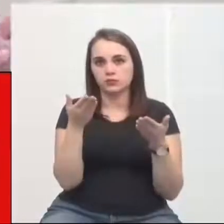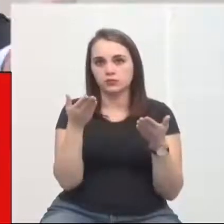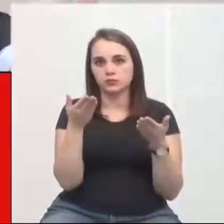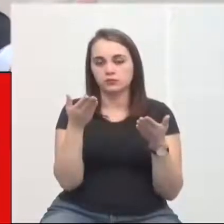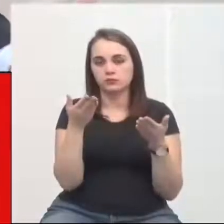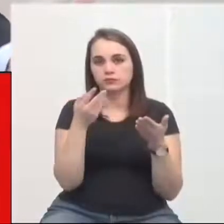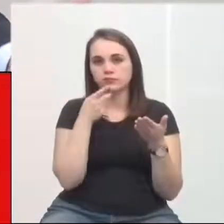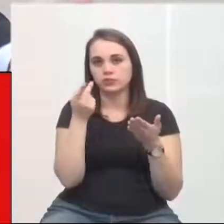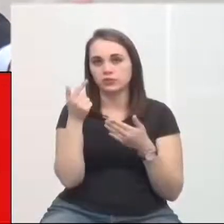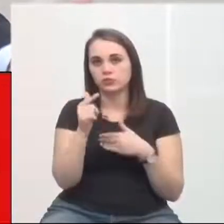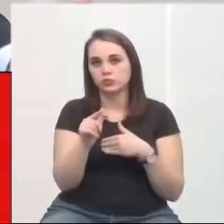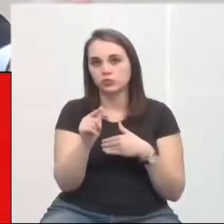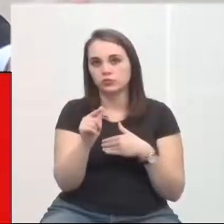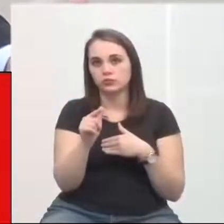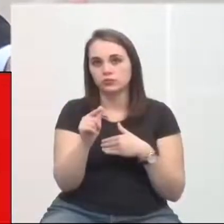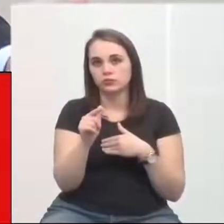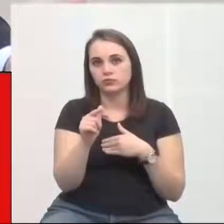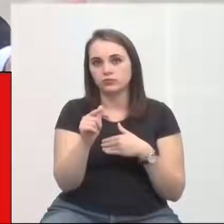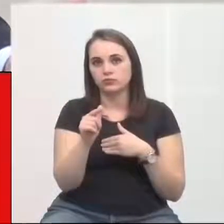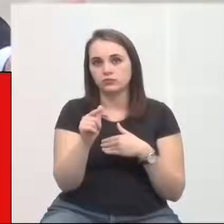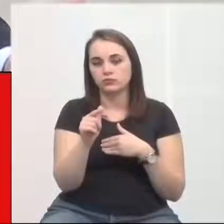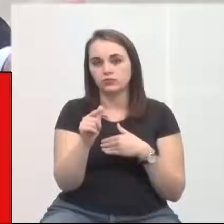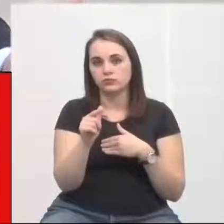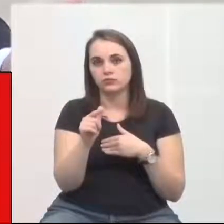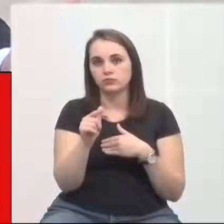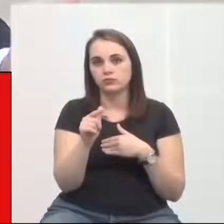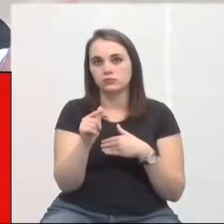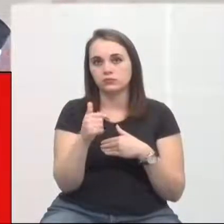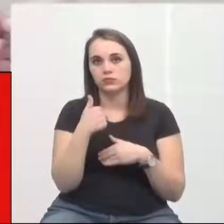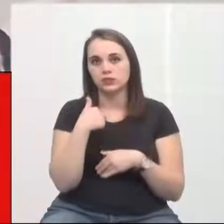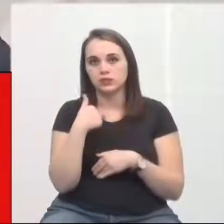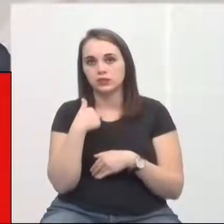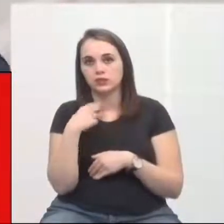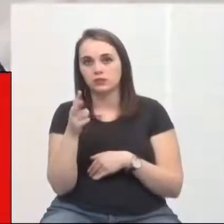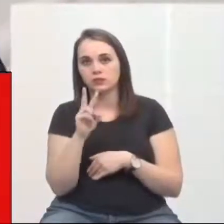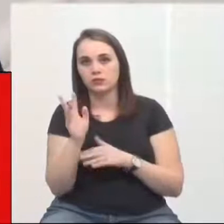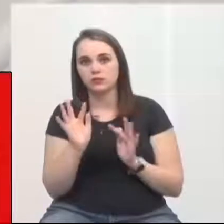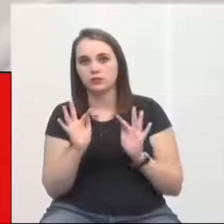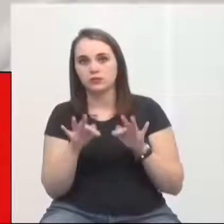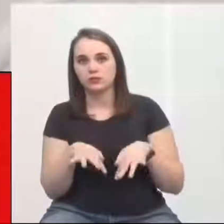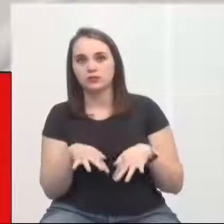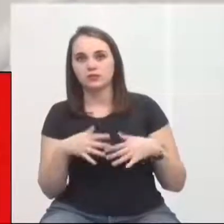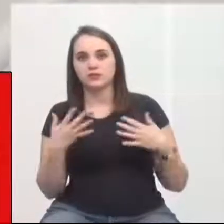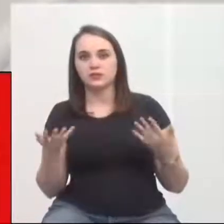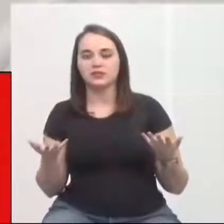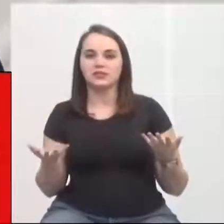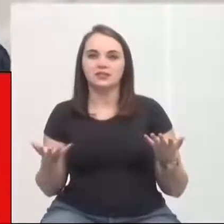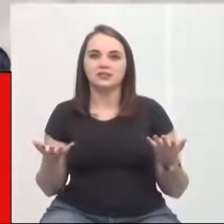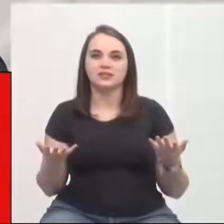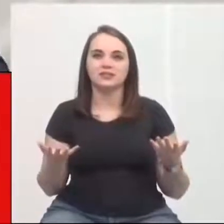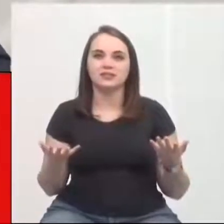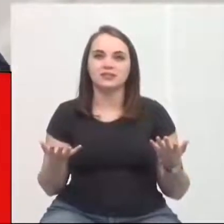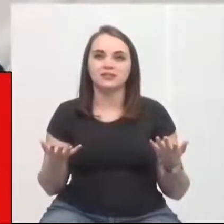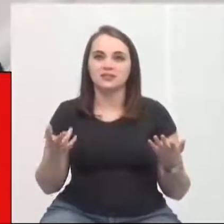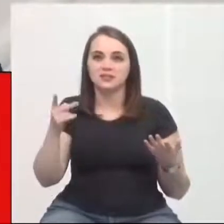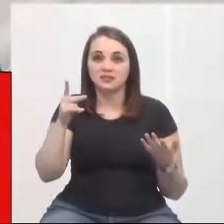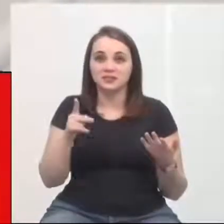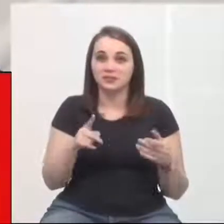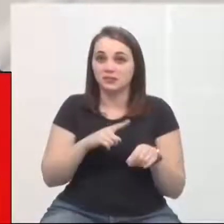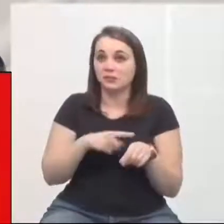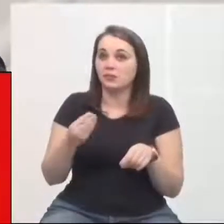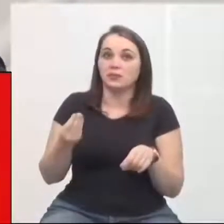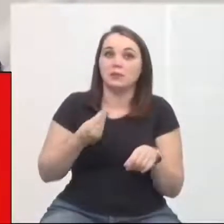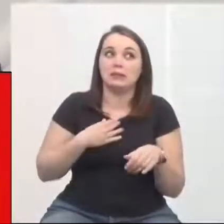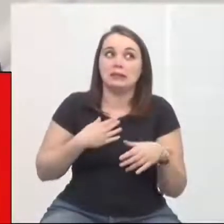aqui. Vossa Excelência tem mais o tempo desse vereador para as considerações. Opa! Eu sei que o presidente não ia dar o tempo,